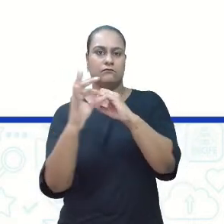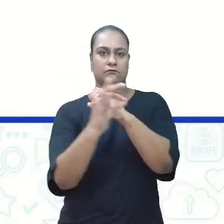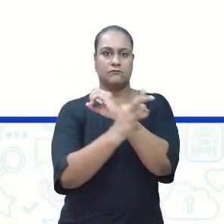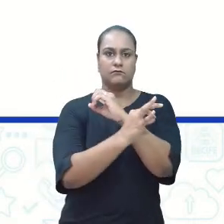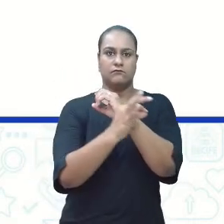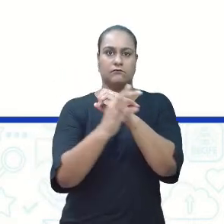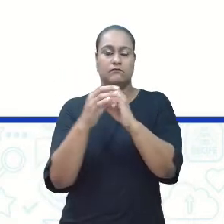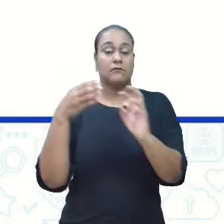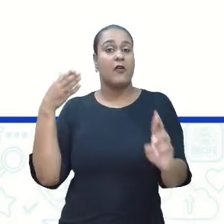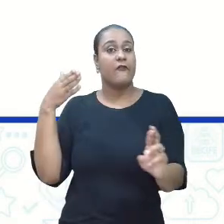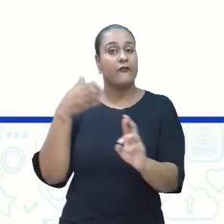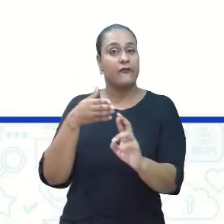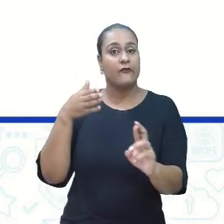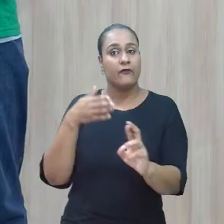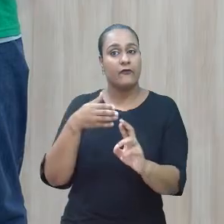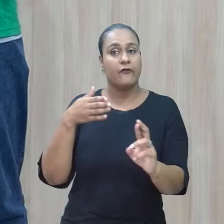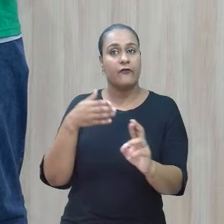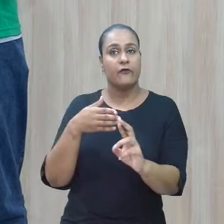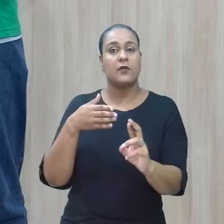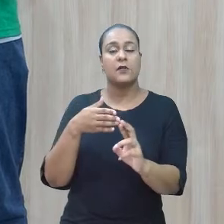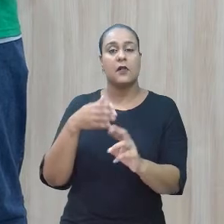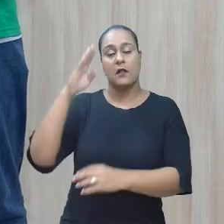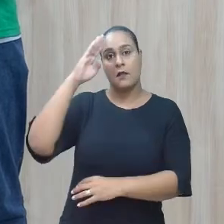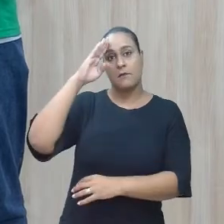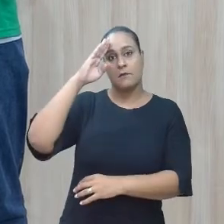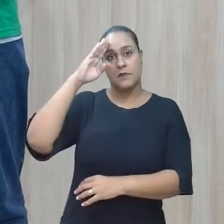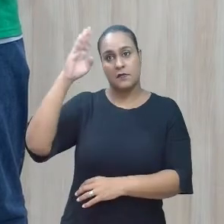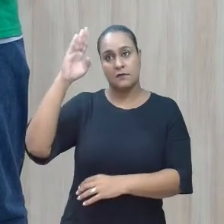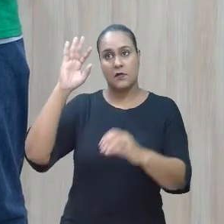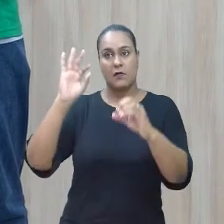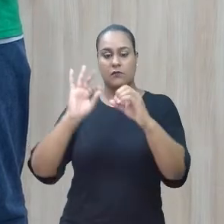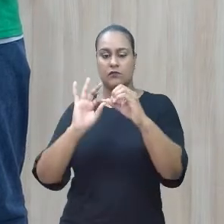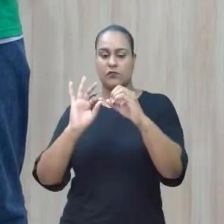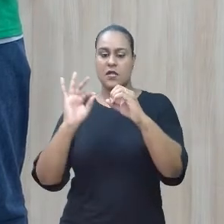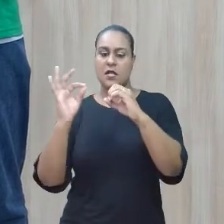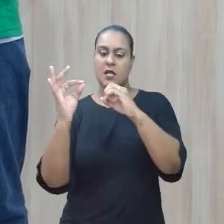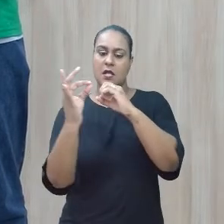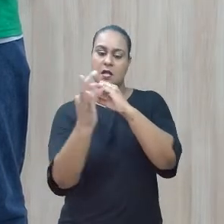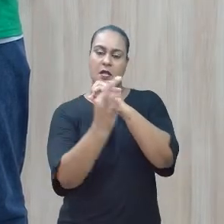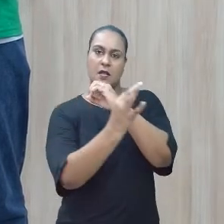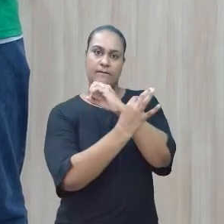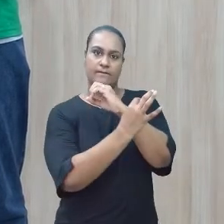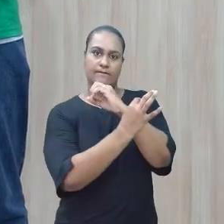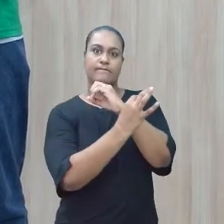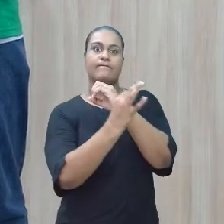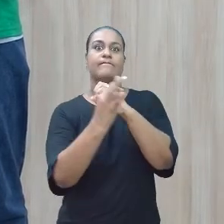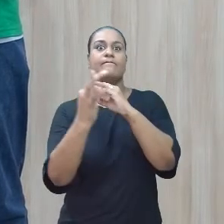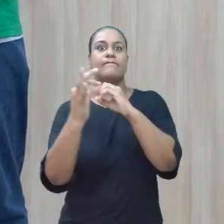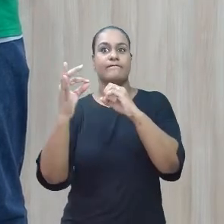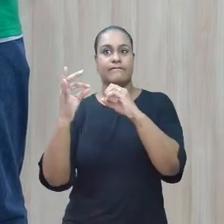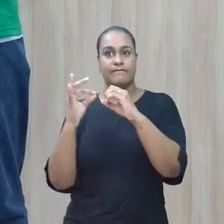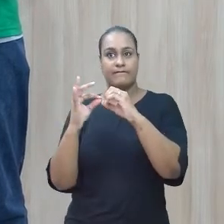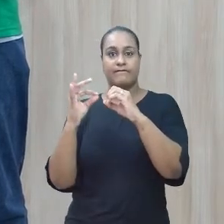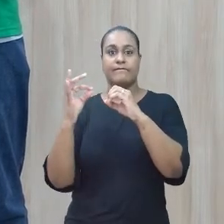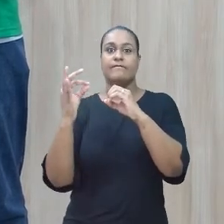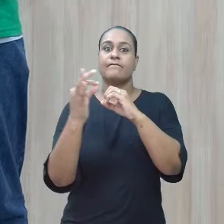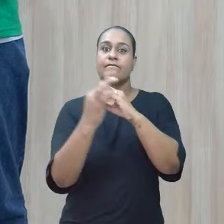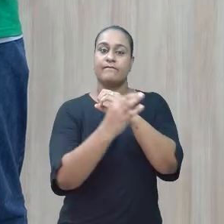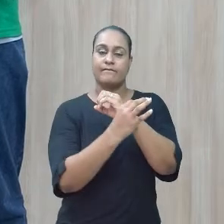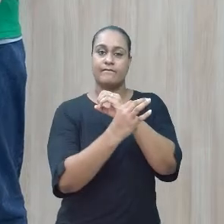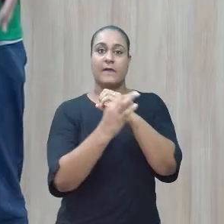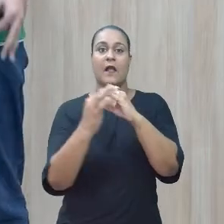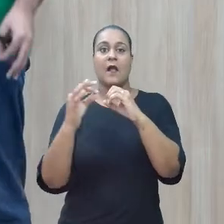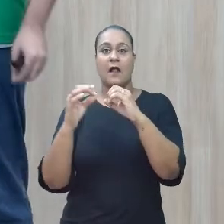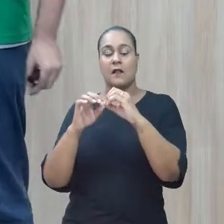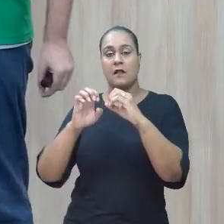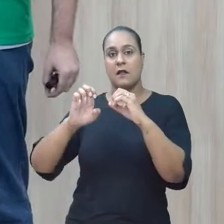estar referenciada ao paralelo principal, que marca 0, divide o globo ao meio entre norte e sul, que é a linha do